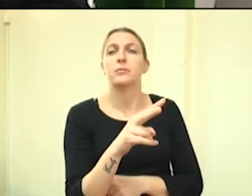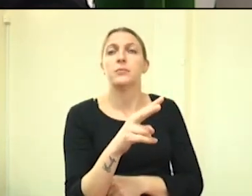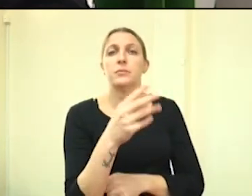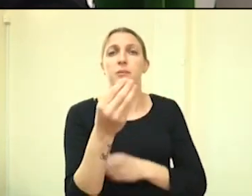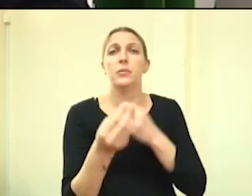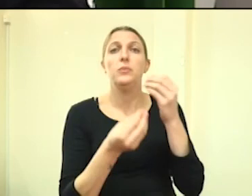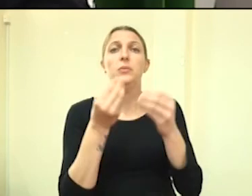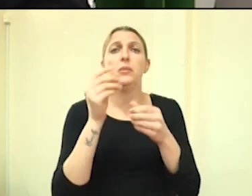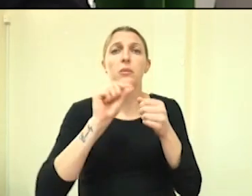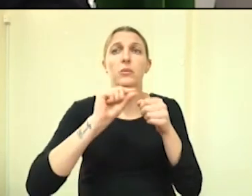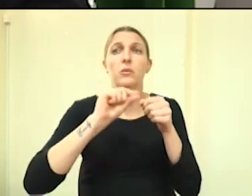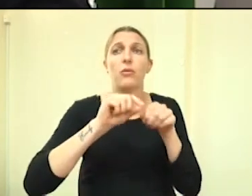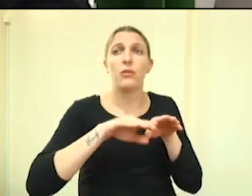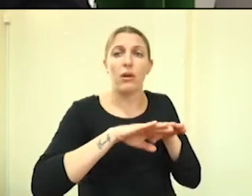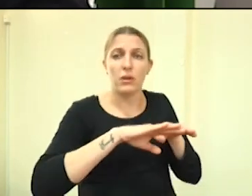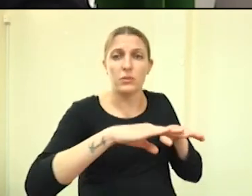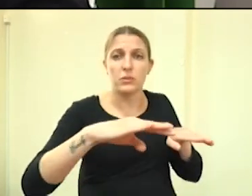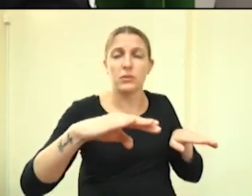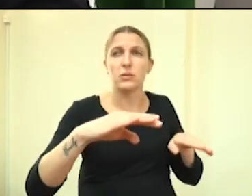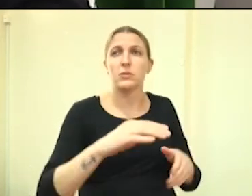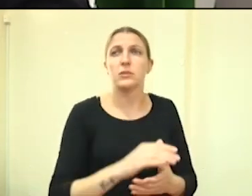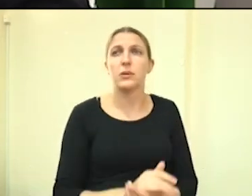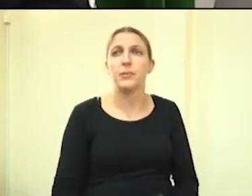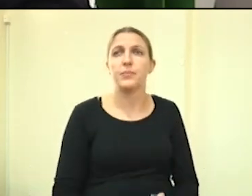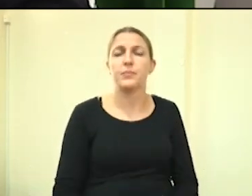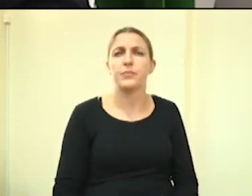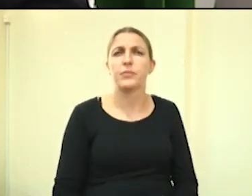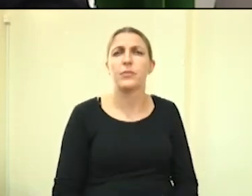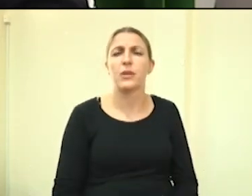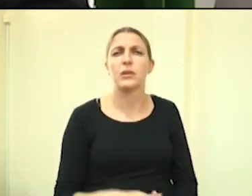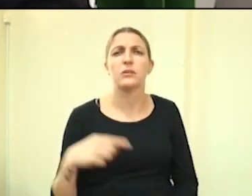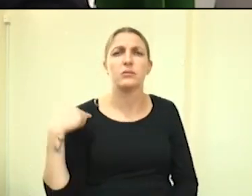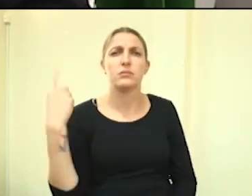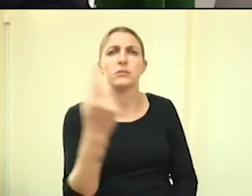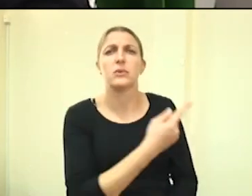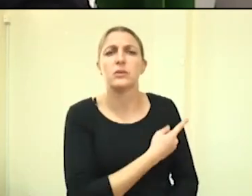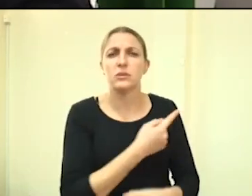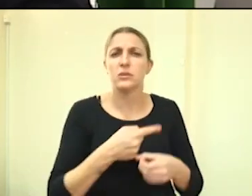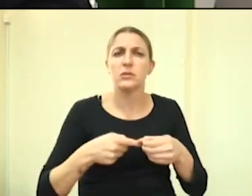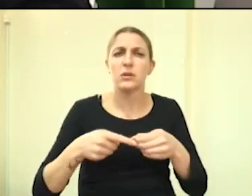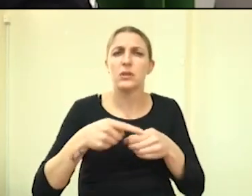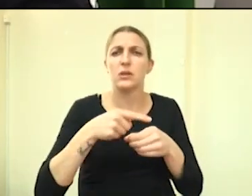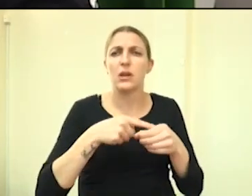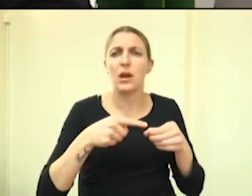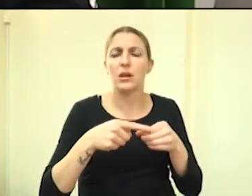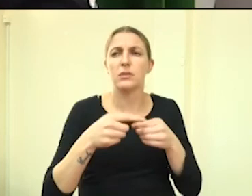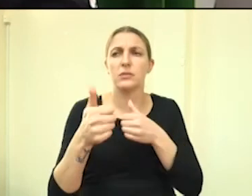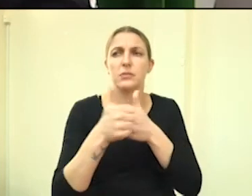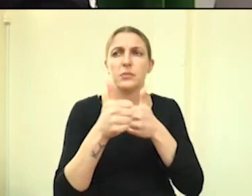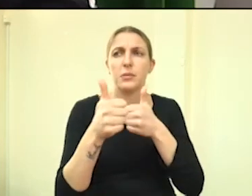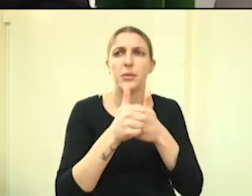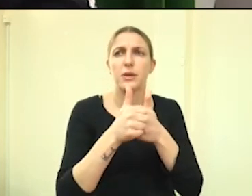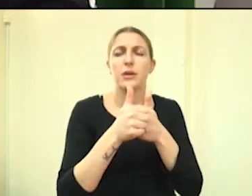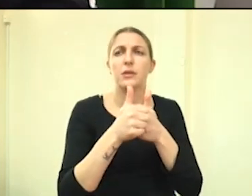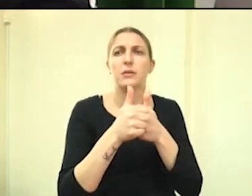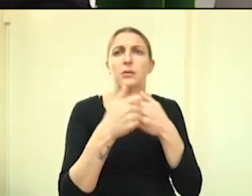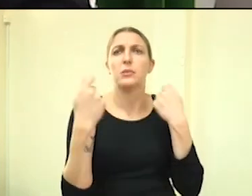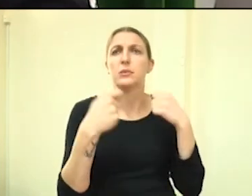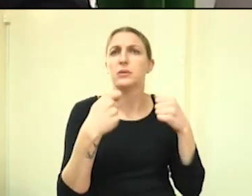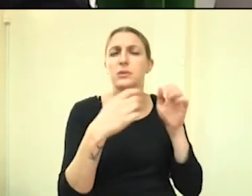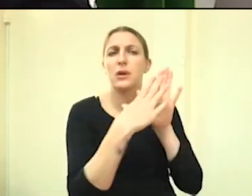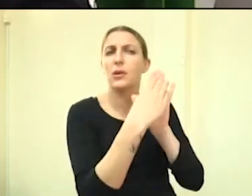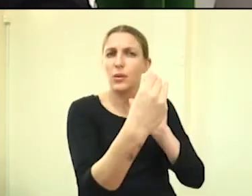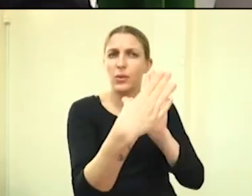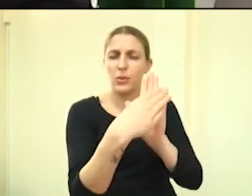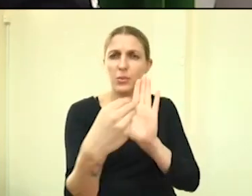calçamento que nossas cidades por aí, vizinha, tem que copiar da vizinha. Nós